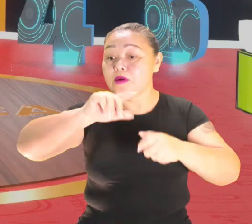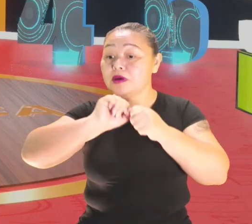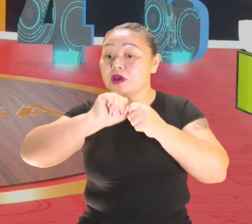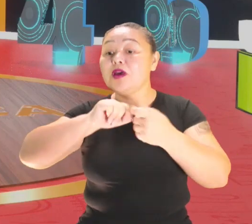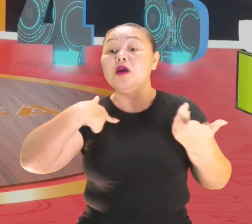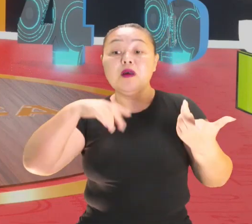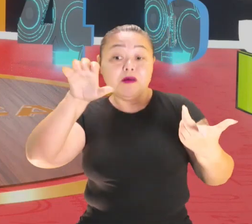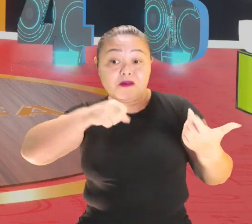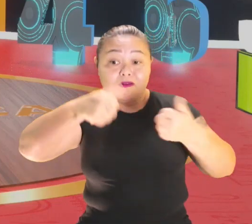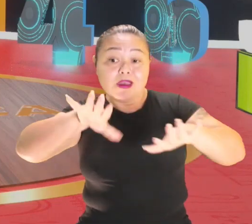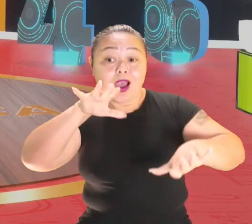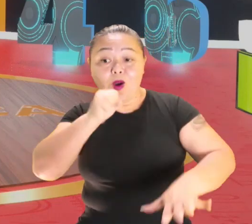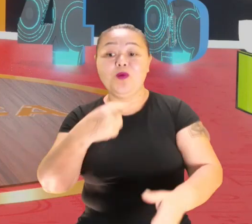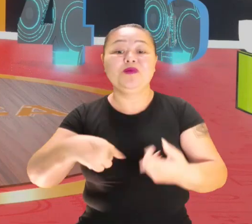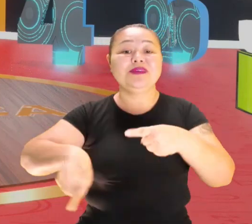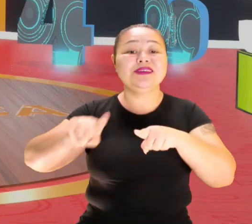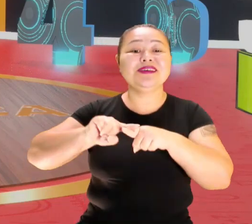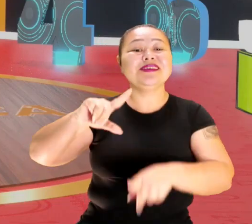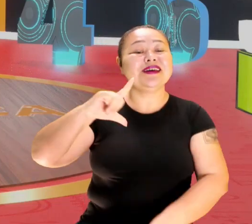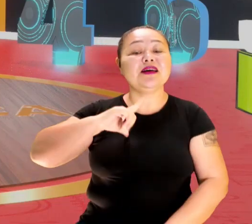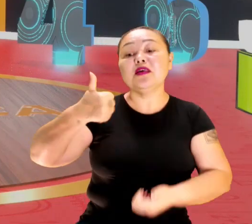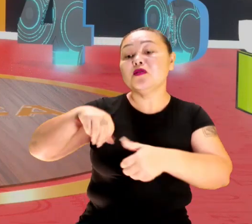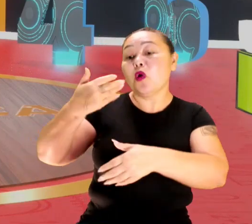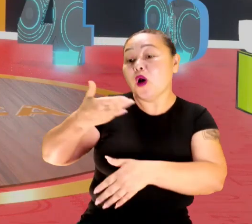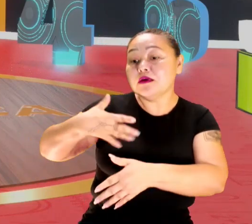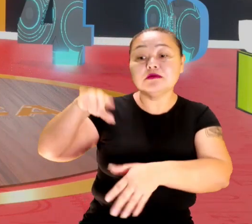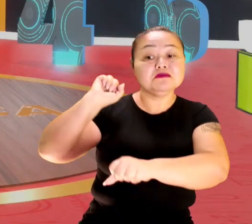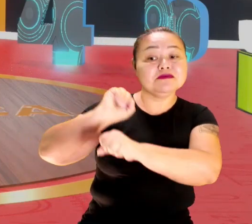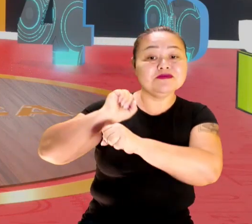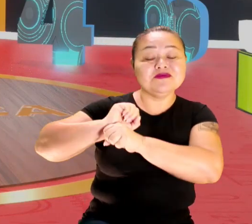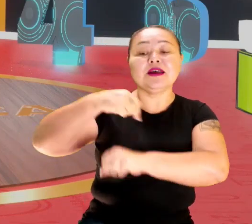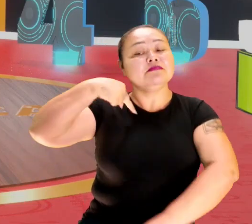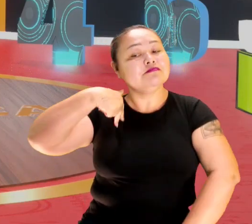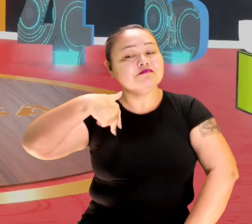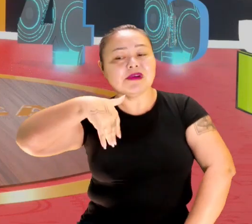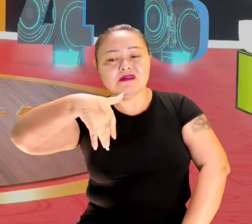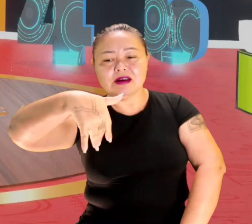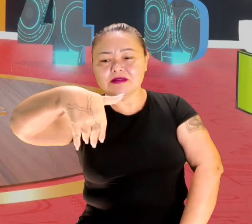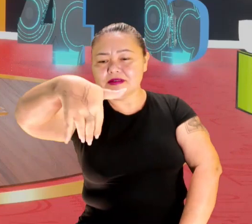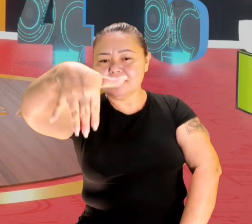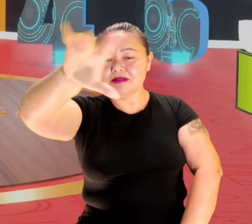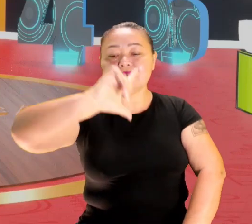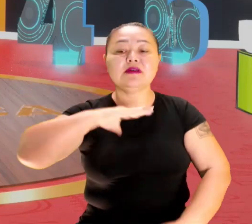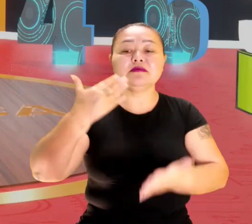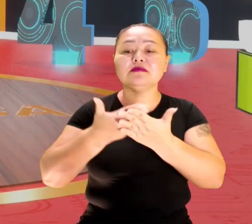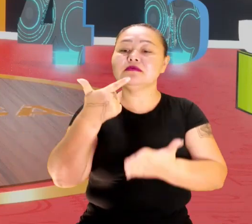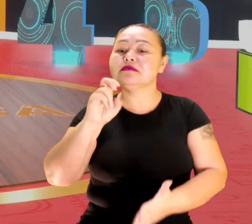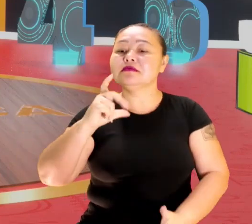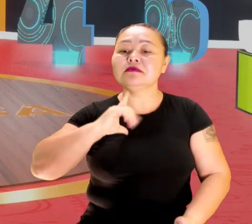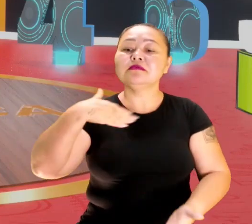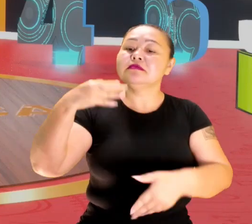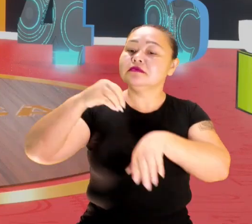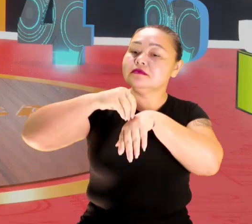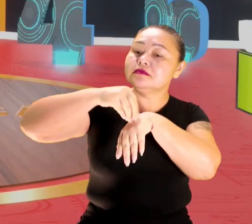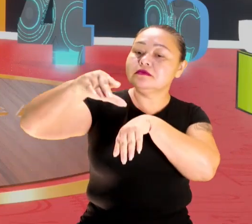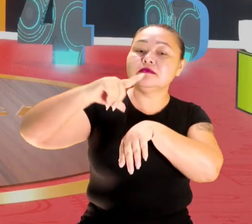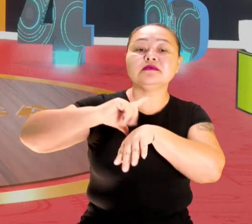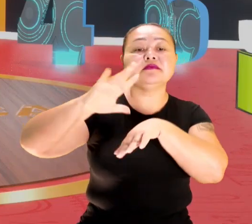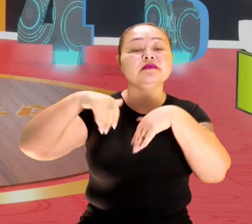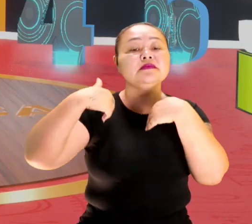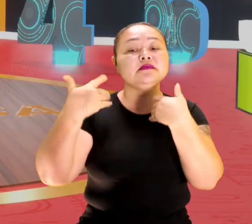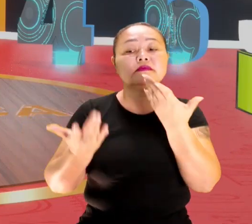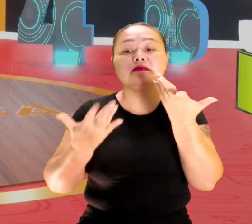né? Nem correndo, nem parado, é caminhando que se vai longe. Na aula 25 a gente vai trabalhar um pouquinho mais sobre